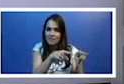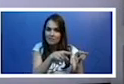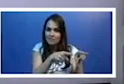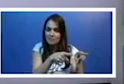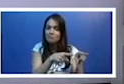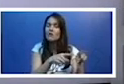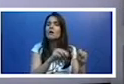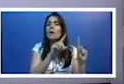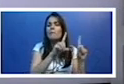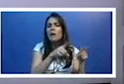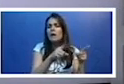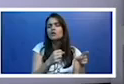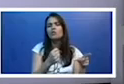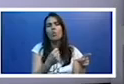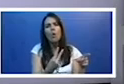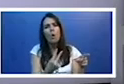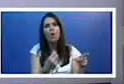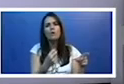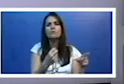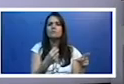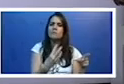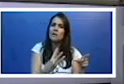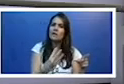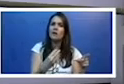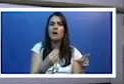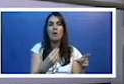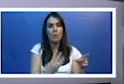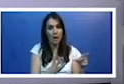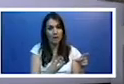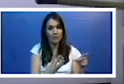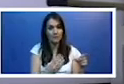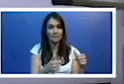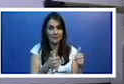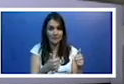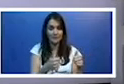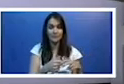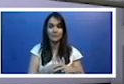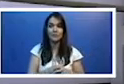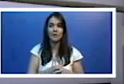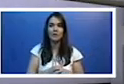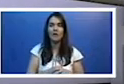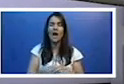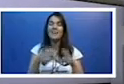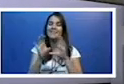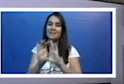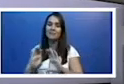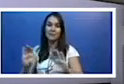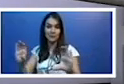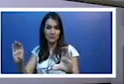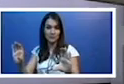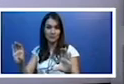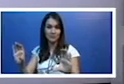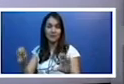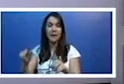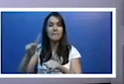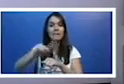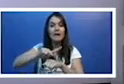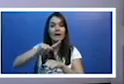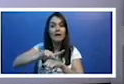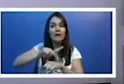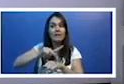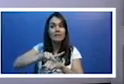a gente põe o parênteses quando tem mais de um, 2, 3, 4, né? Então dissociou em prata